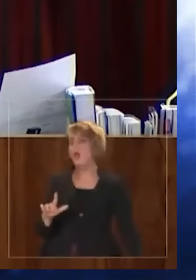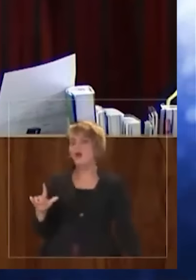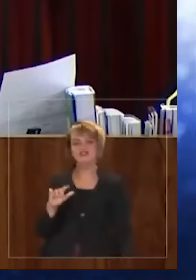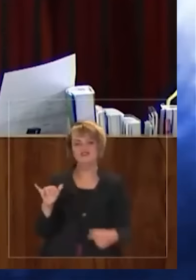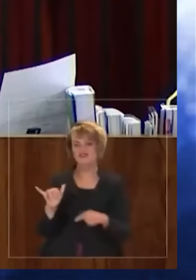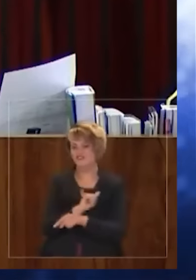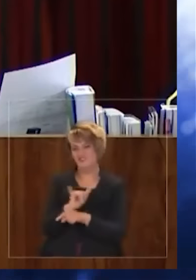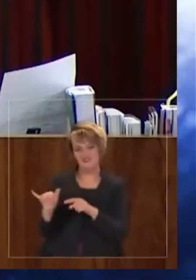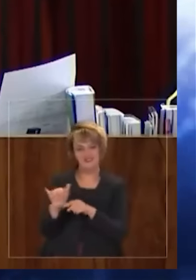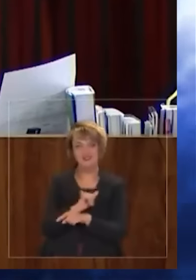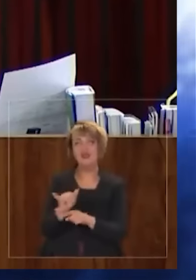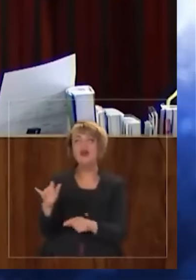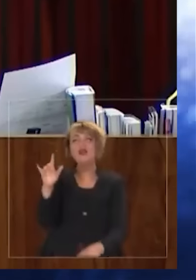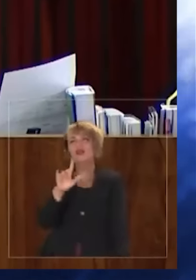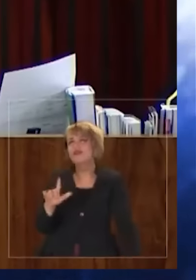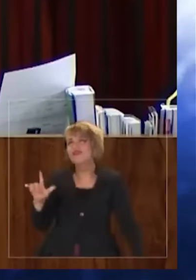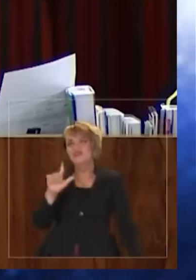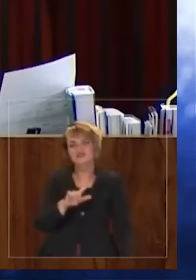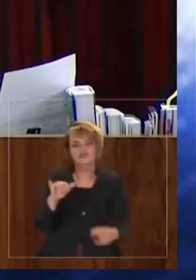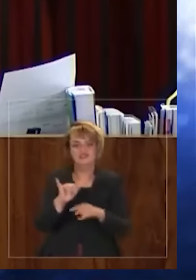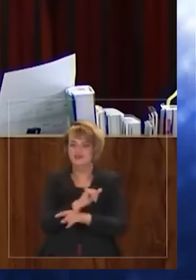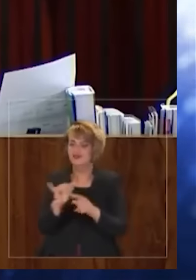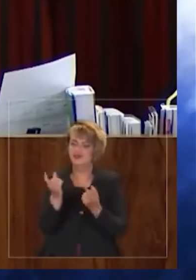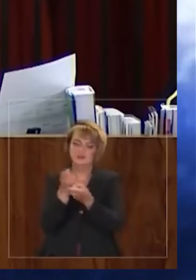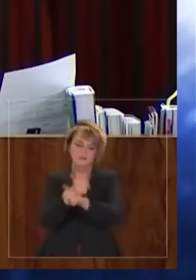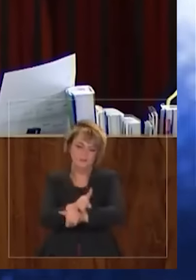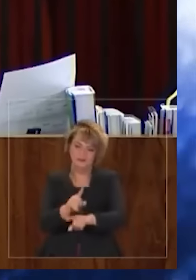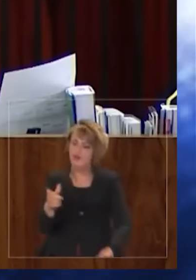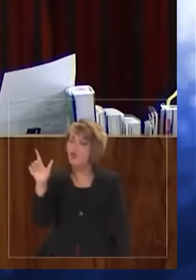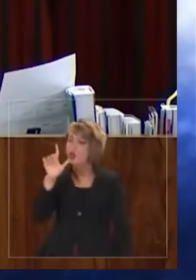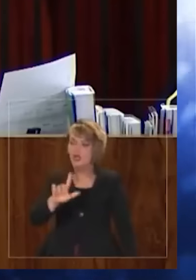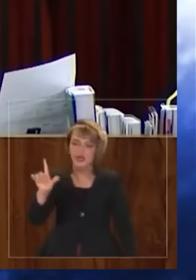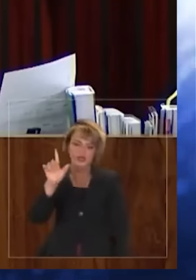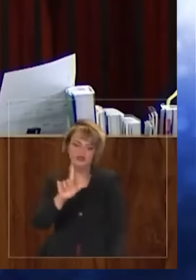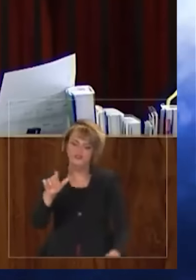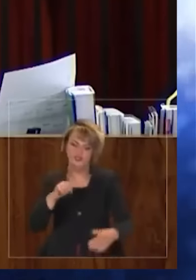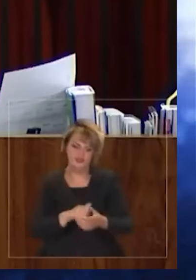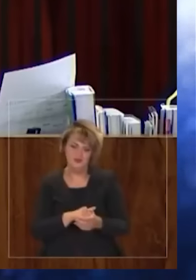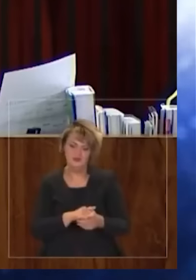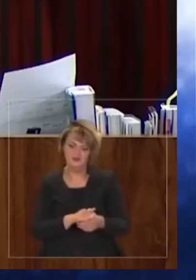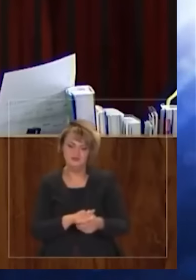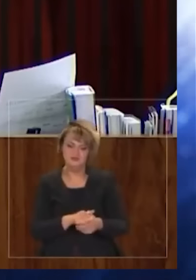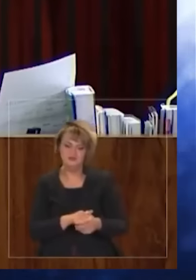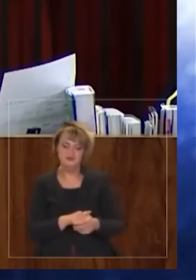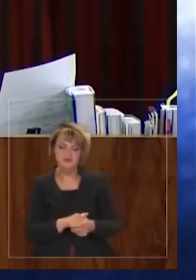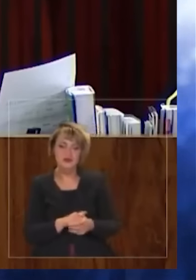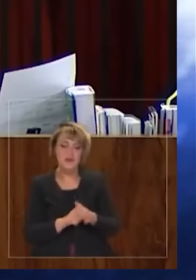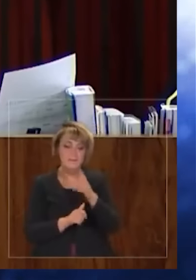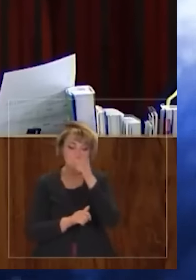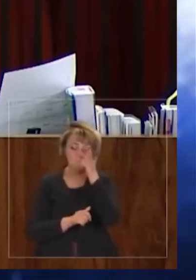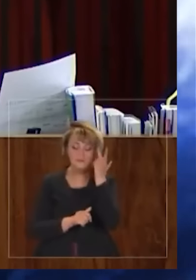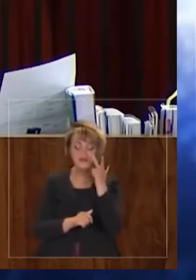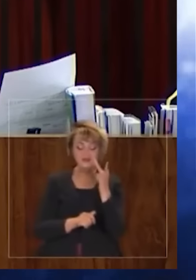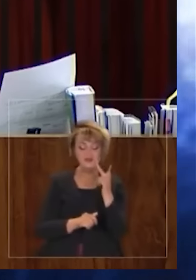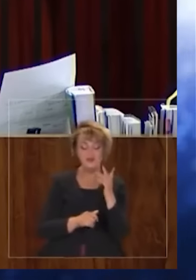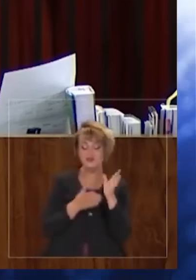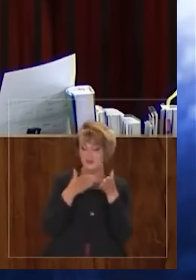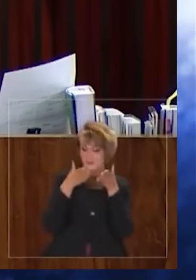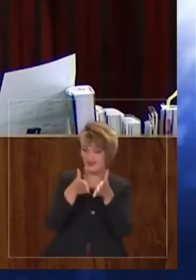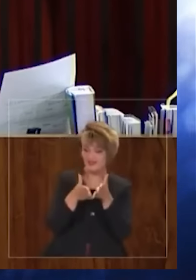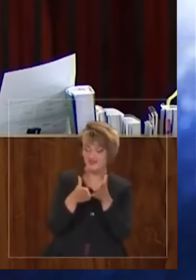armação Óbvio 2 ter dos representados são investigados